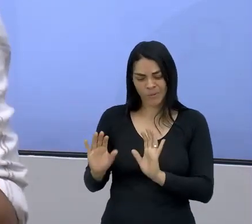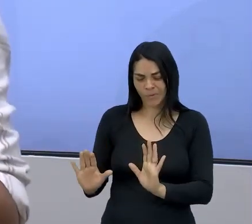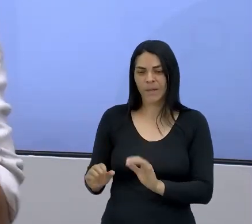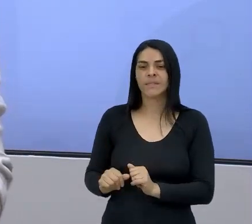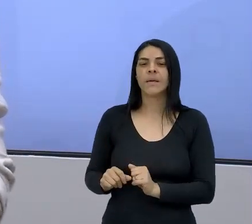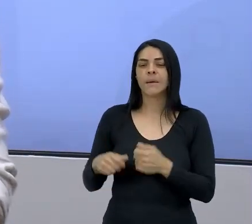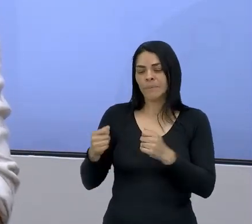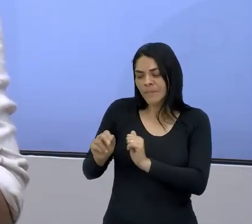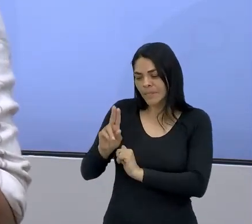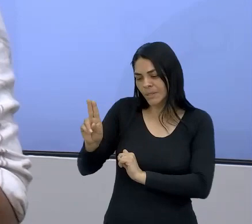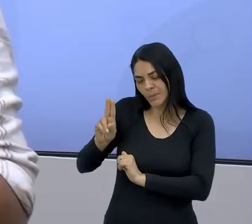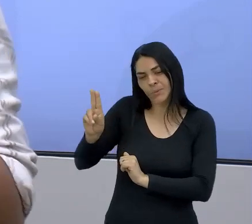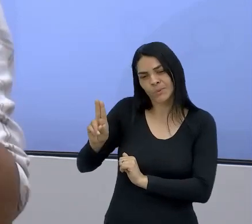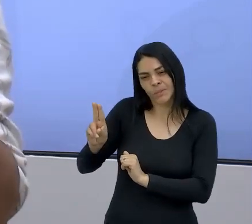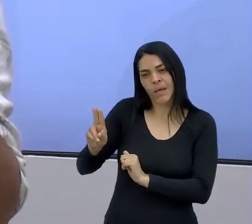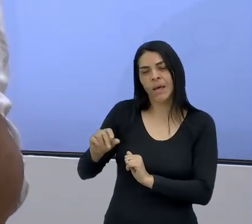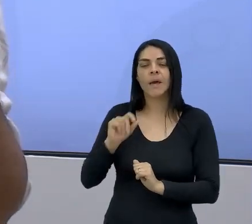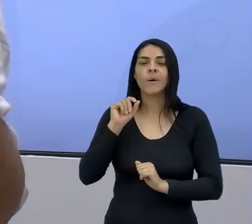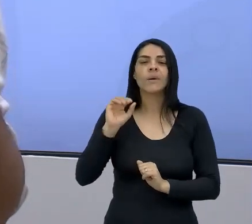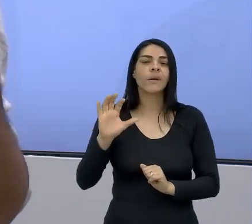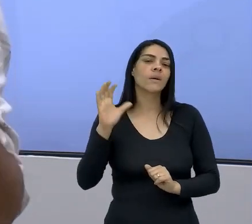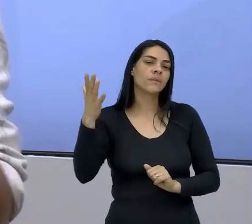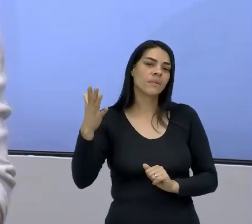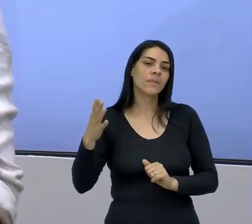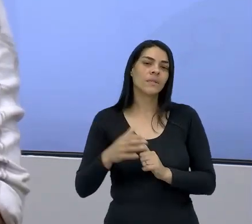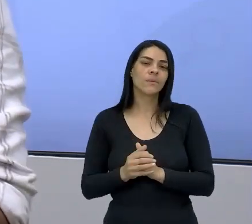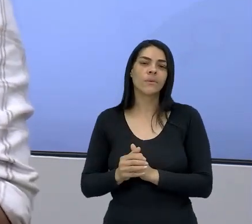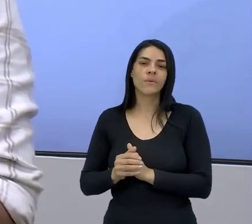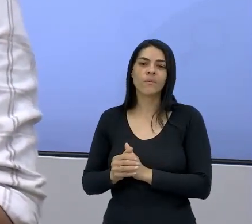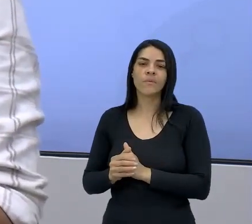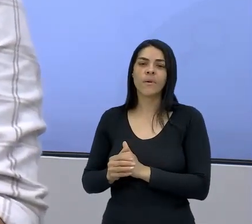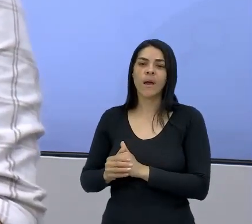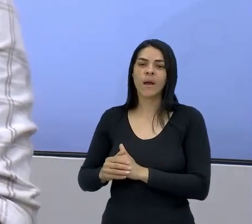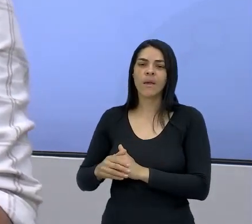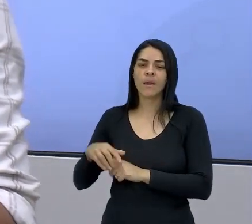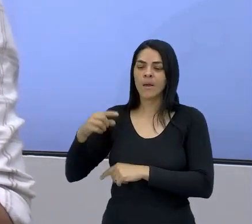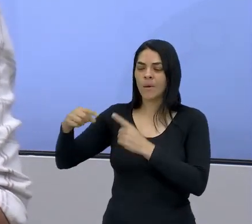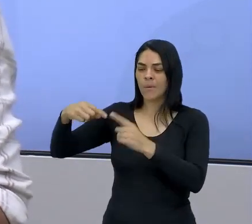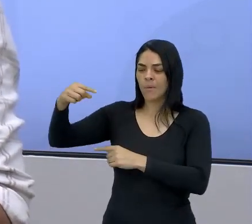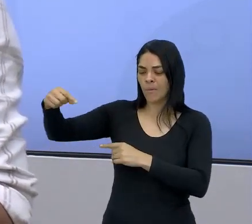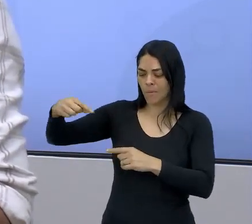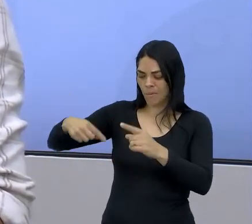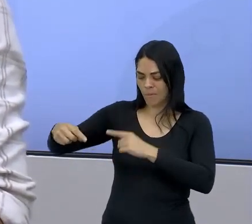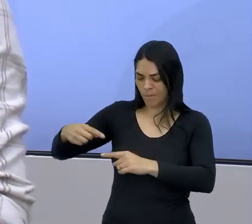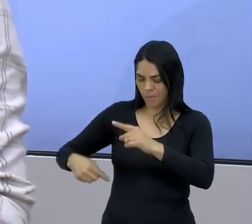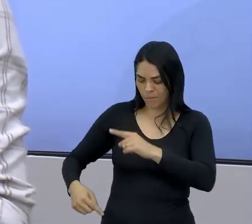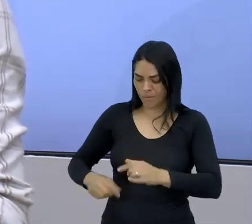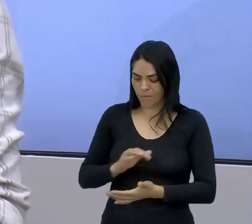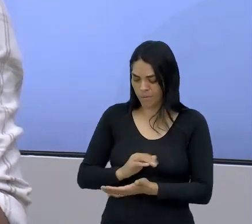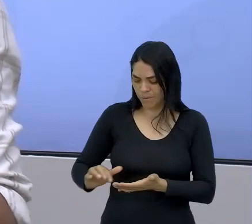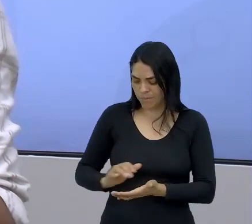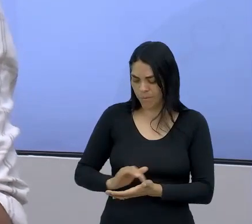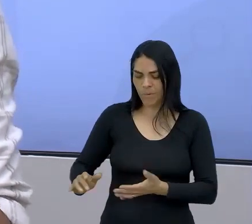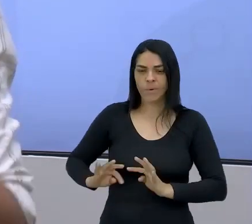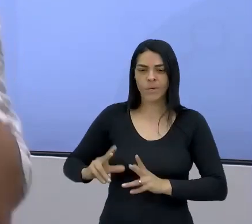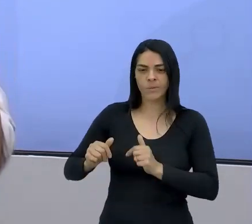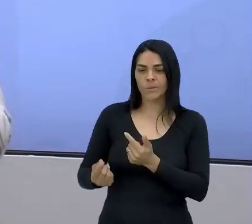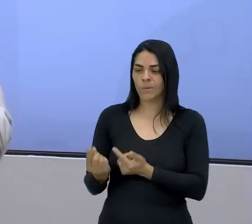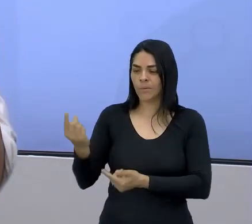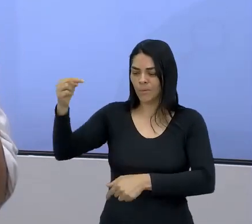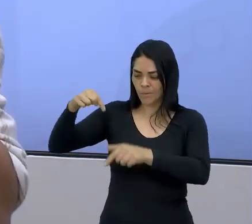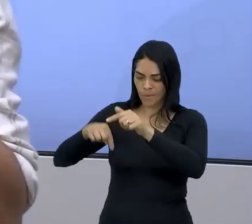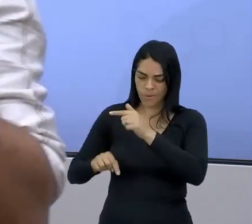Essa placa, o Arduino, ele vai continuar executando aqueles comandos ali que eu escrevi no computador e passei para